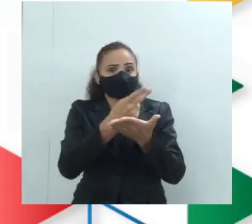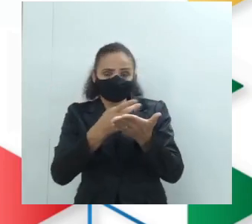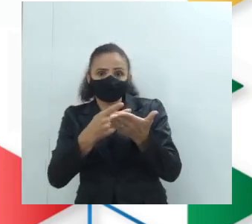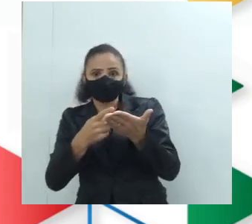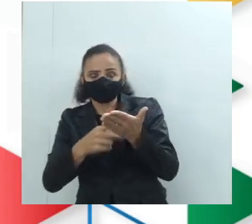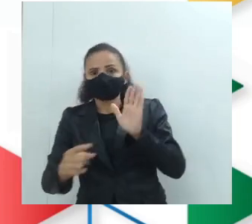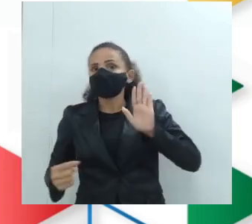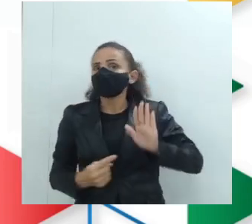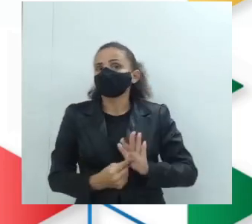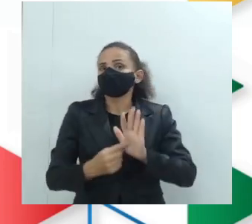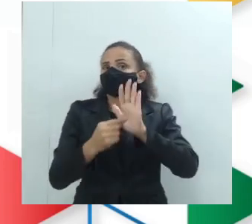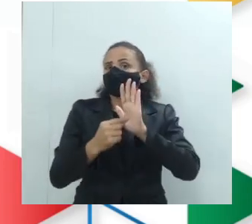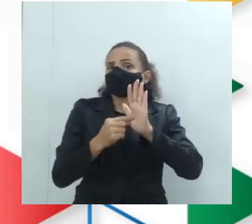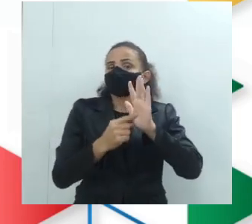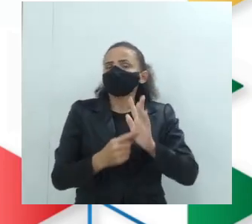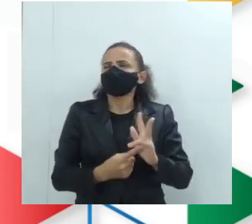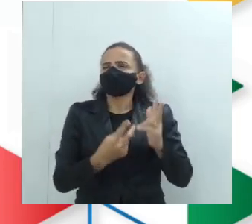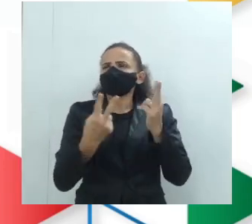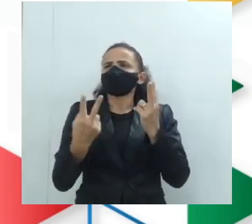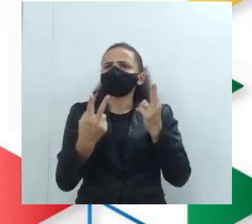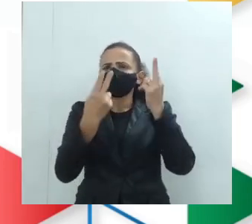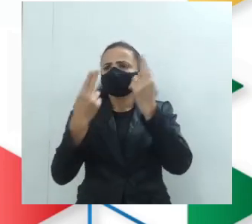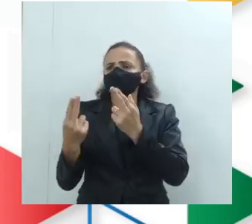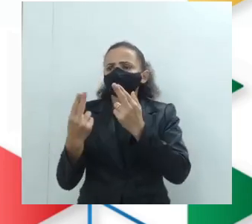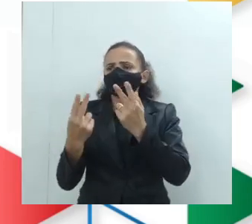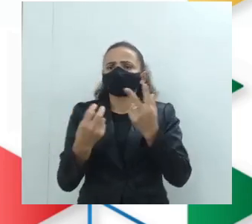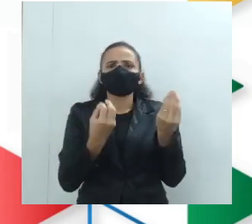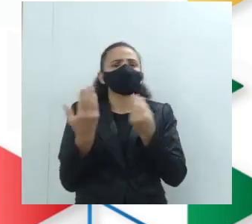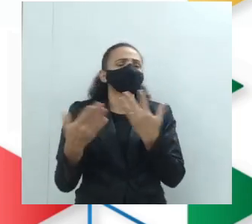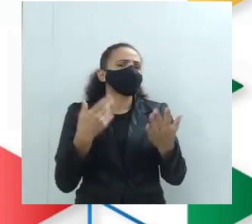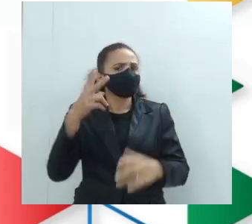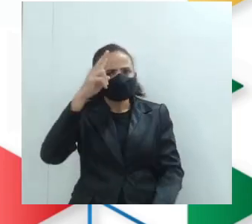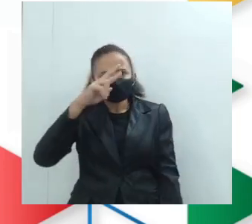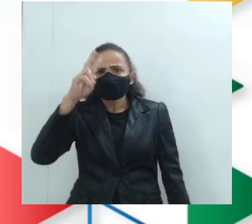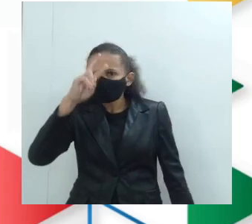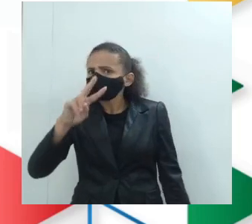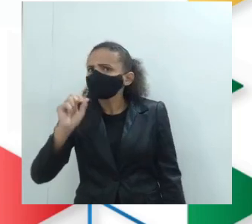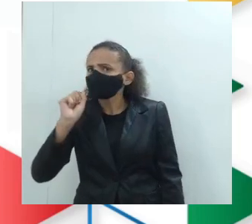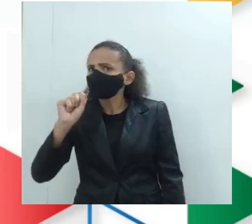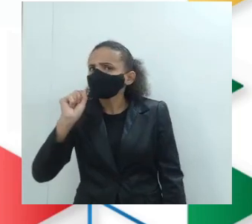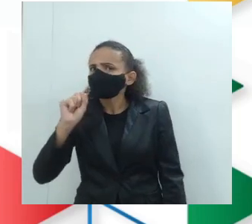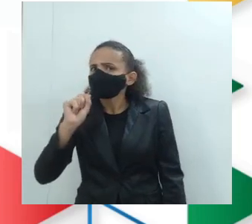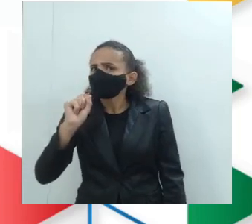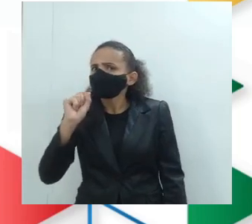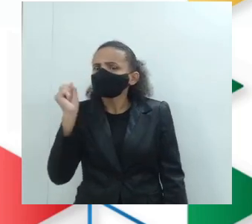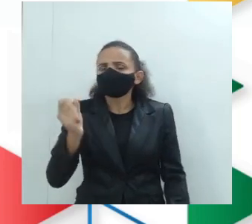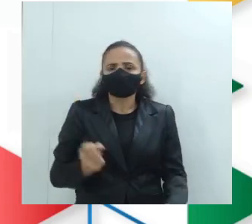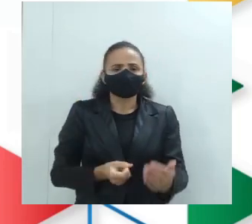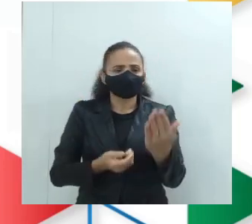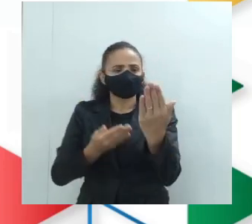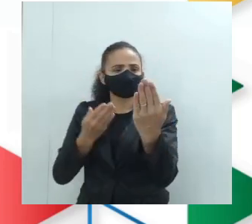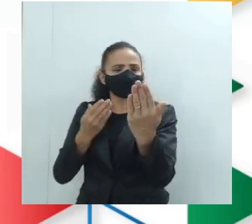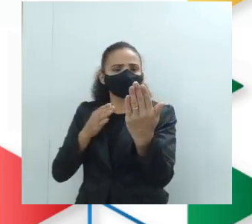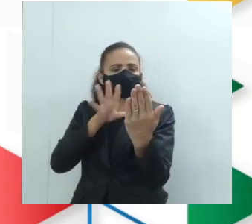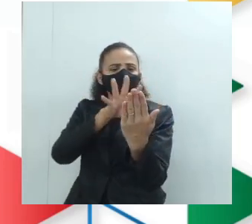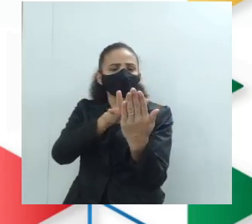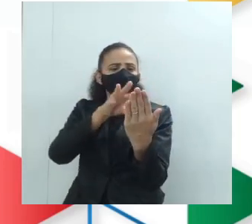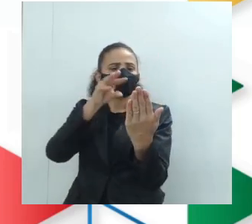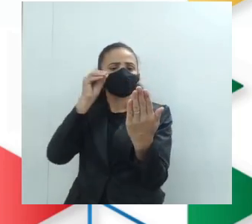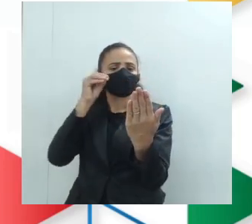seguir mostram uma reflexão por eixo. Lembra de reflexão? É como se eu estivesse me olhando ao